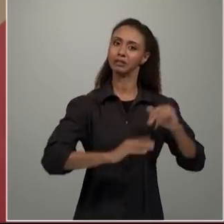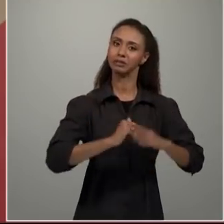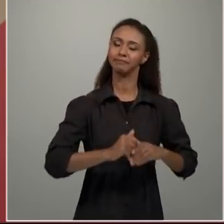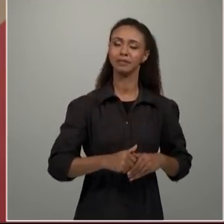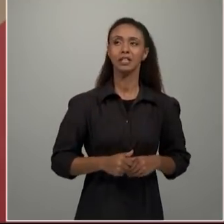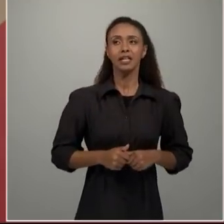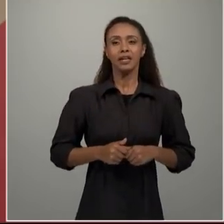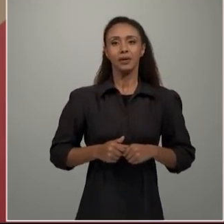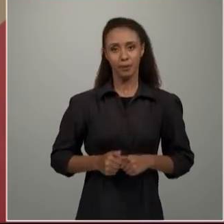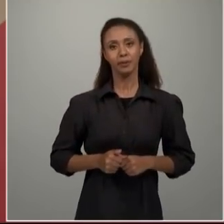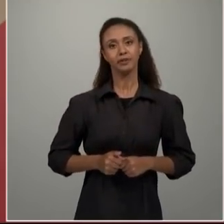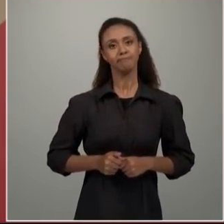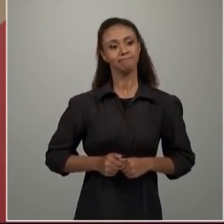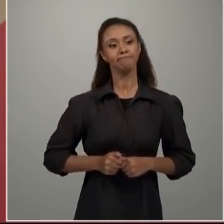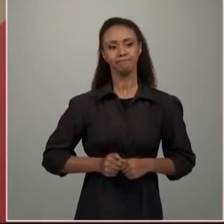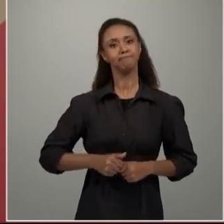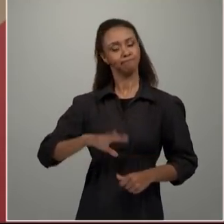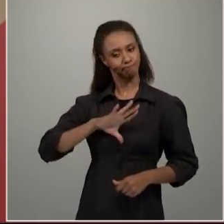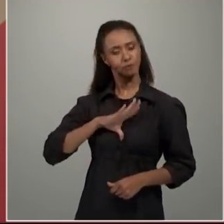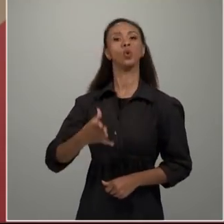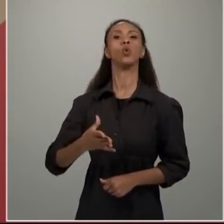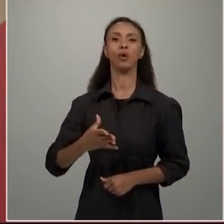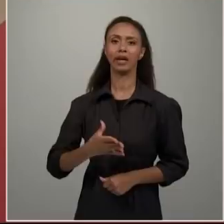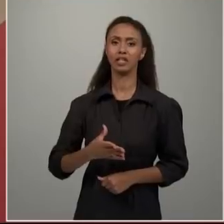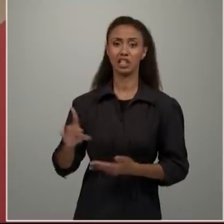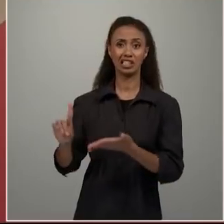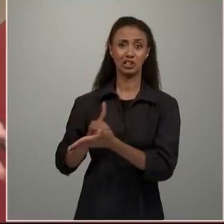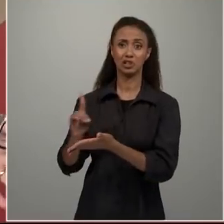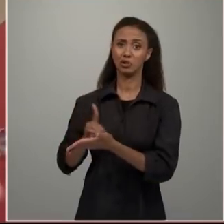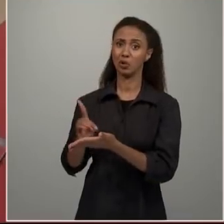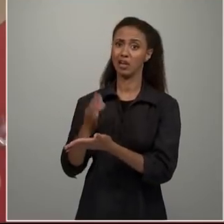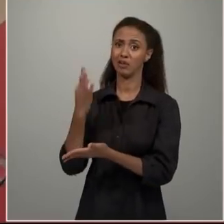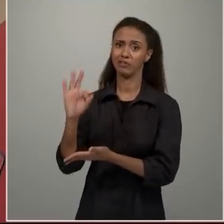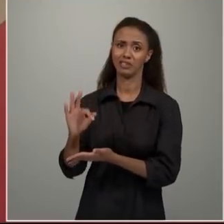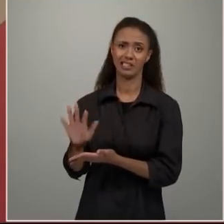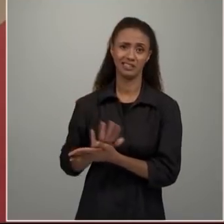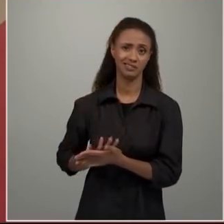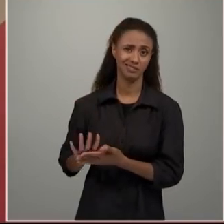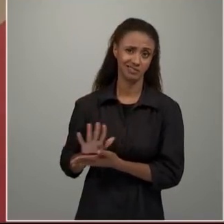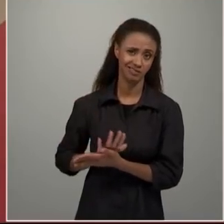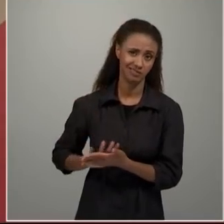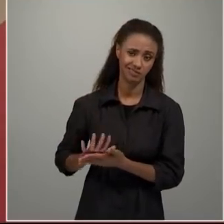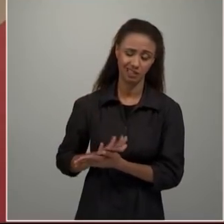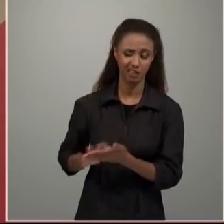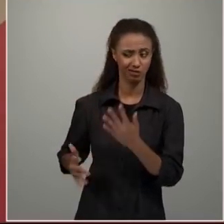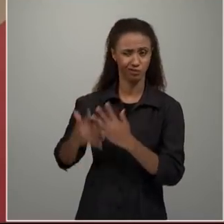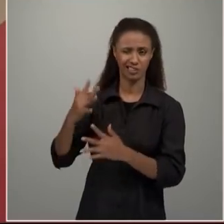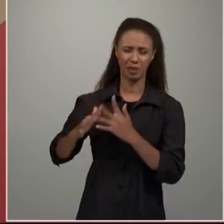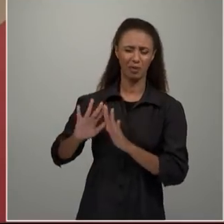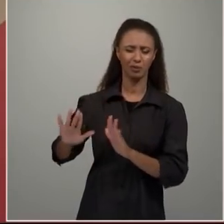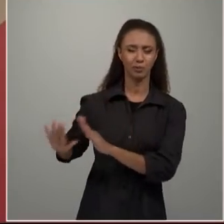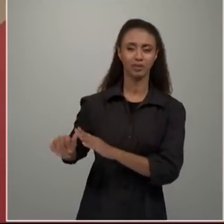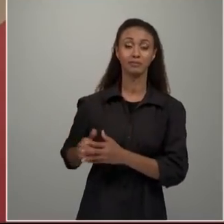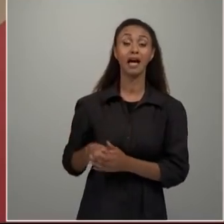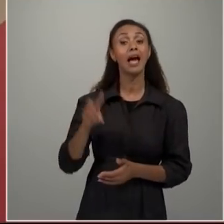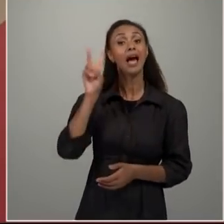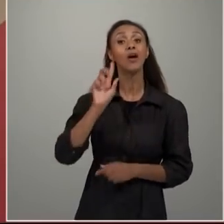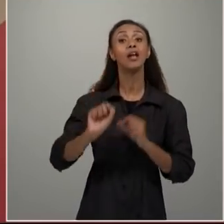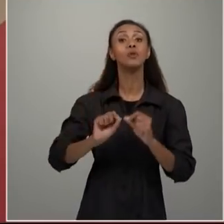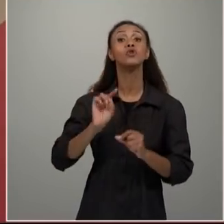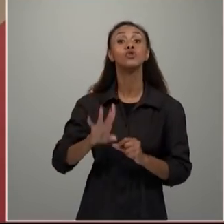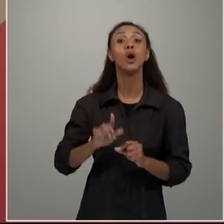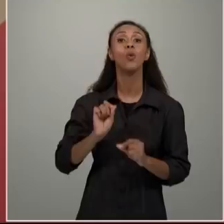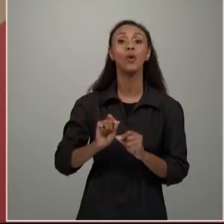coragem né não revolucionário porque nunca solucionaram francês leva à final só vai me atrapalhar eu lembro que ele veio um lápis uma caneta